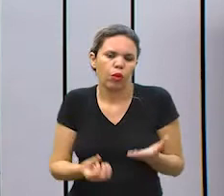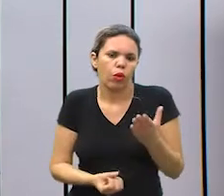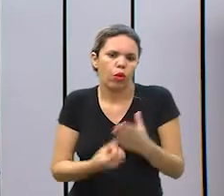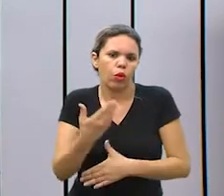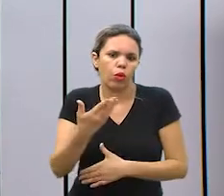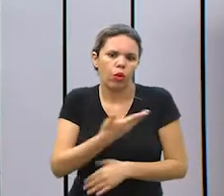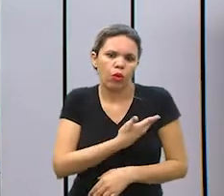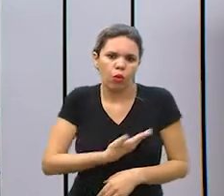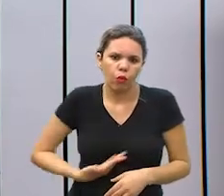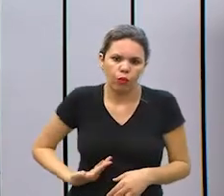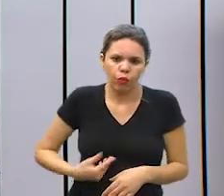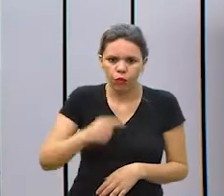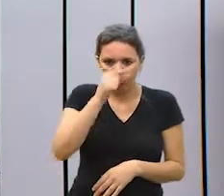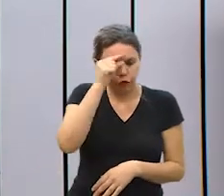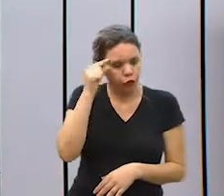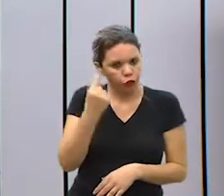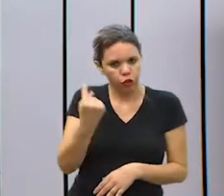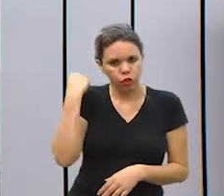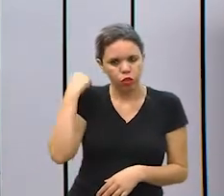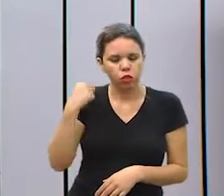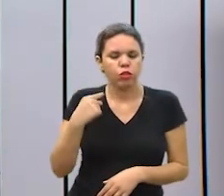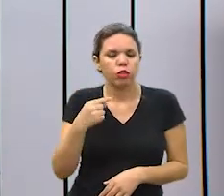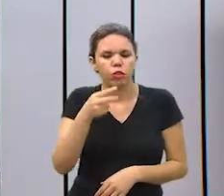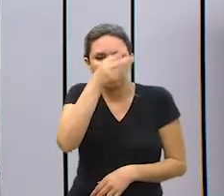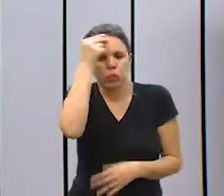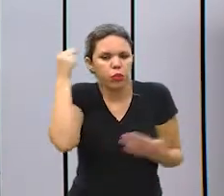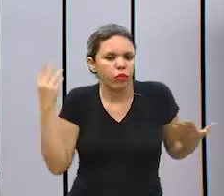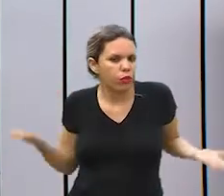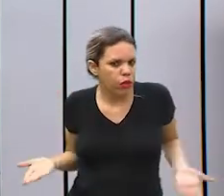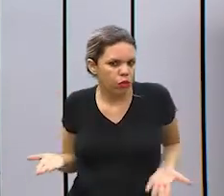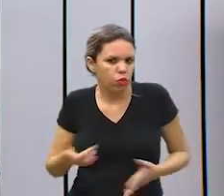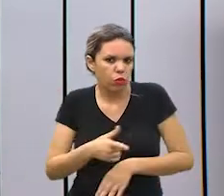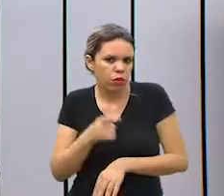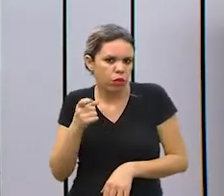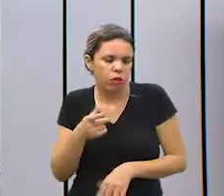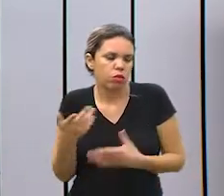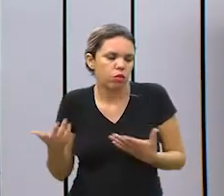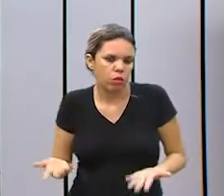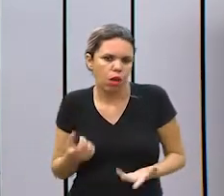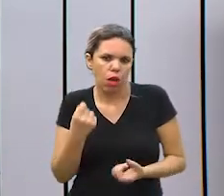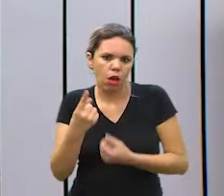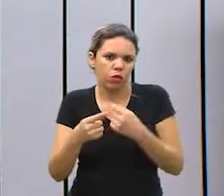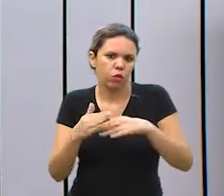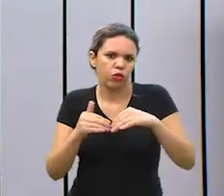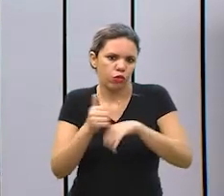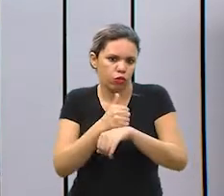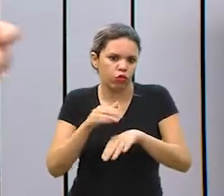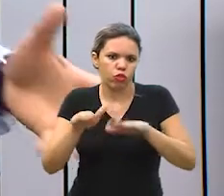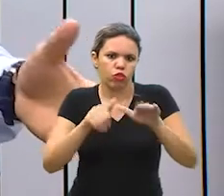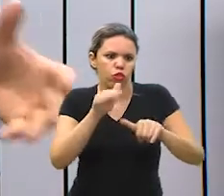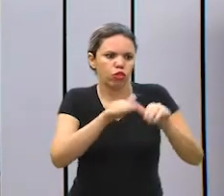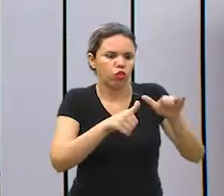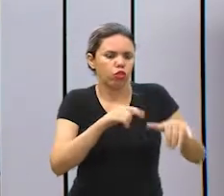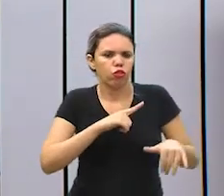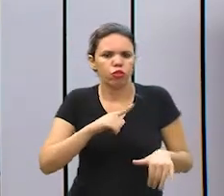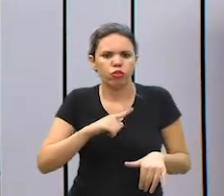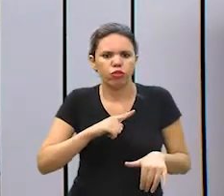no governo passado, no governo, né, do prefeito Jonas Donizete. Alguns profissionais foram chamados. Eu